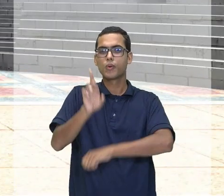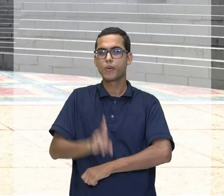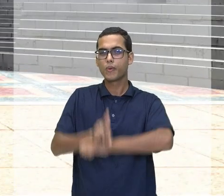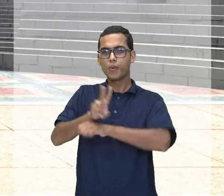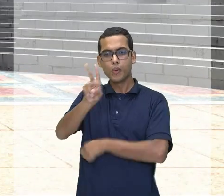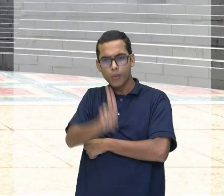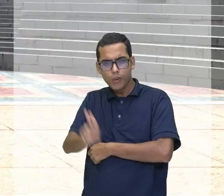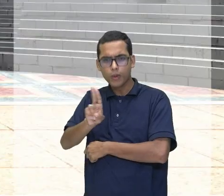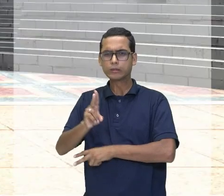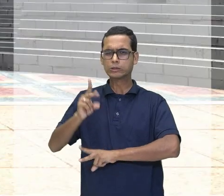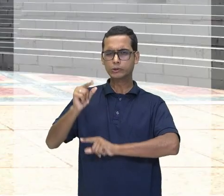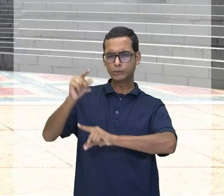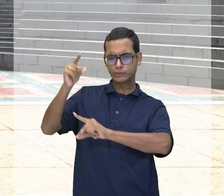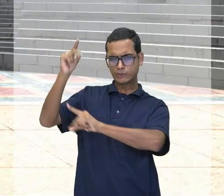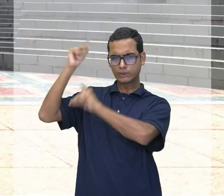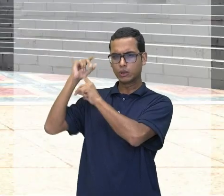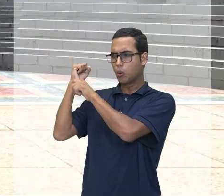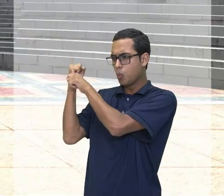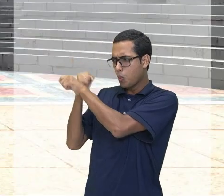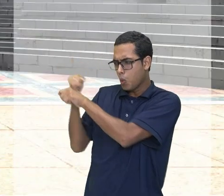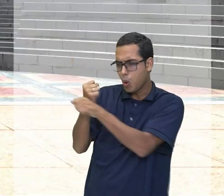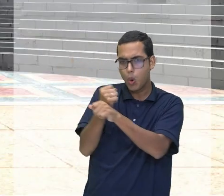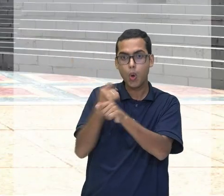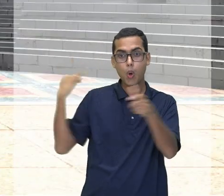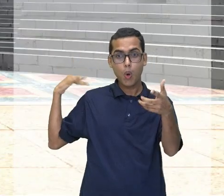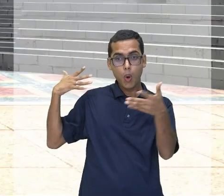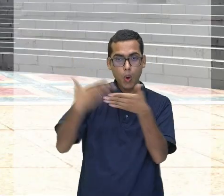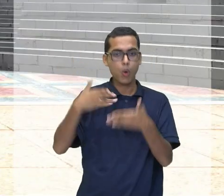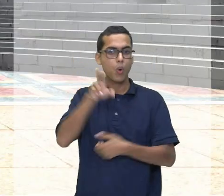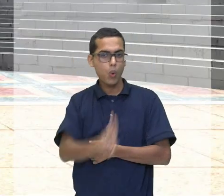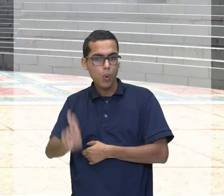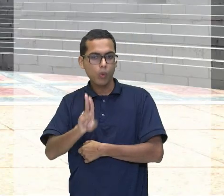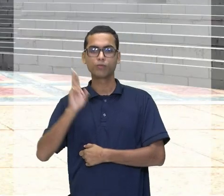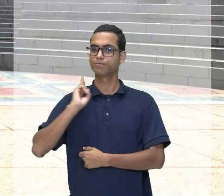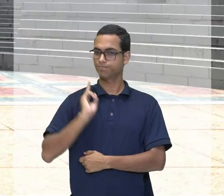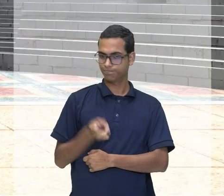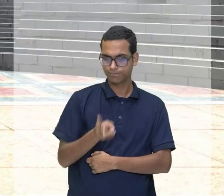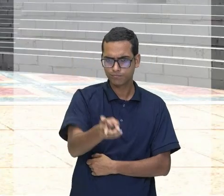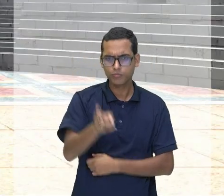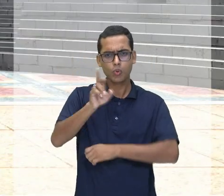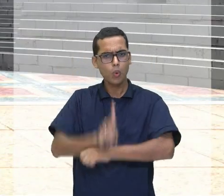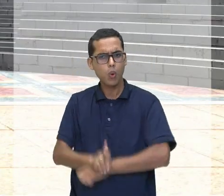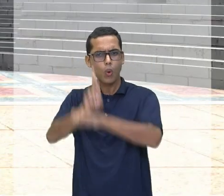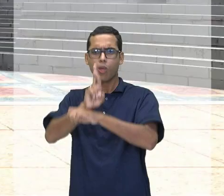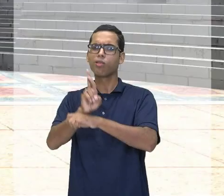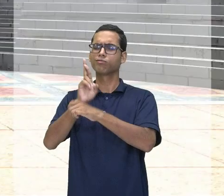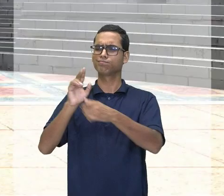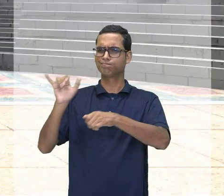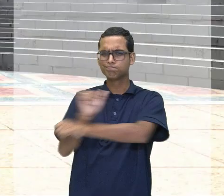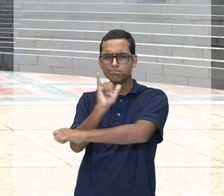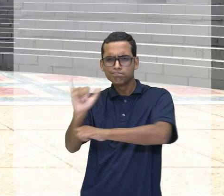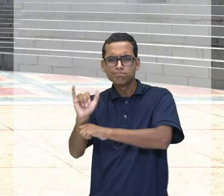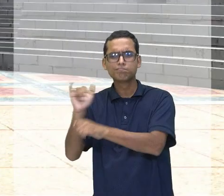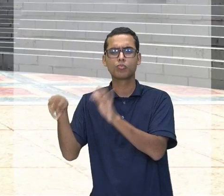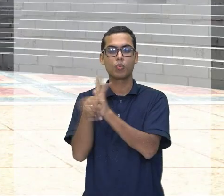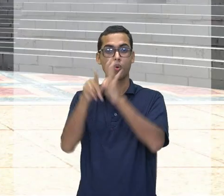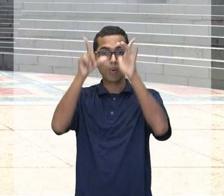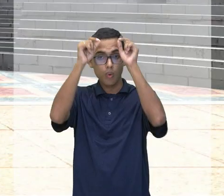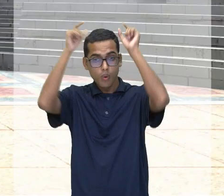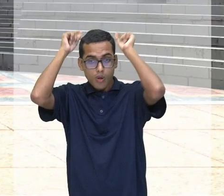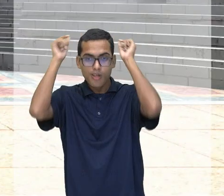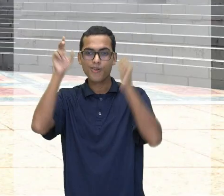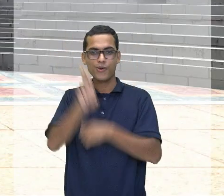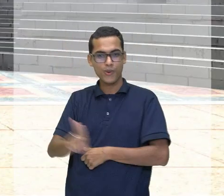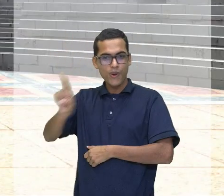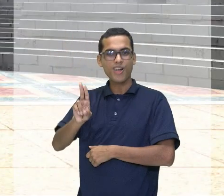resistiram ao tempo e são utilizados até hoje. Então nós tivemos muitos recursos, né, que os gregos já utilizavam e